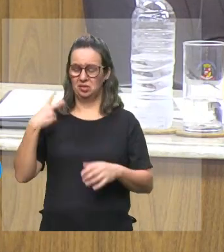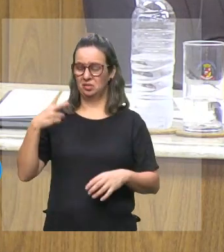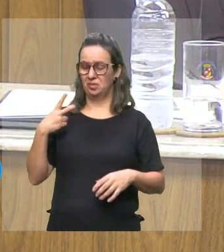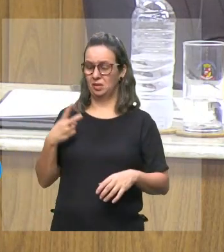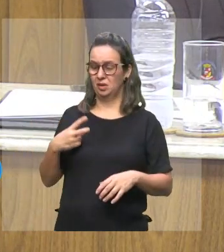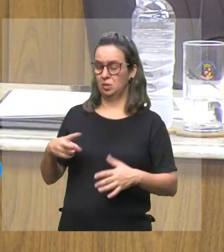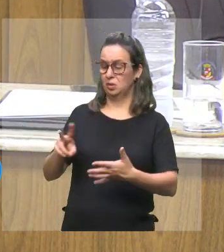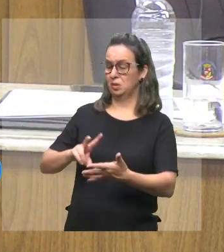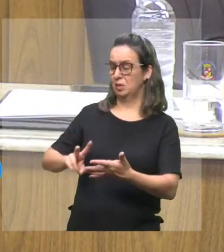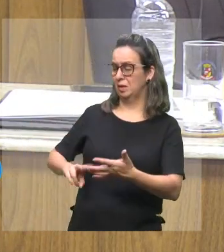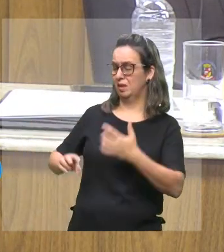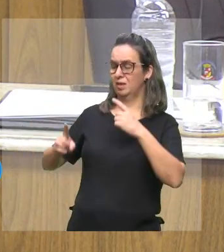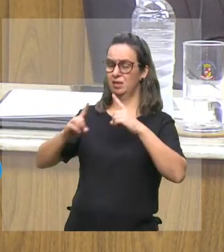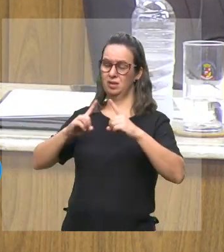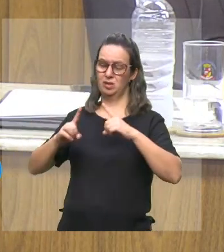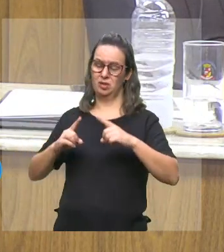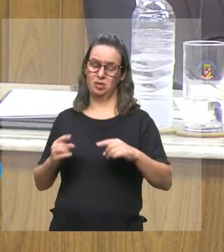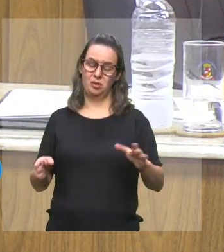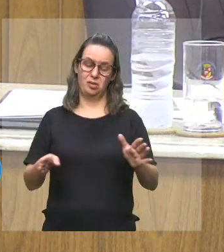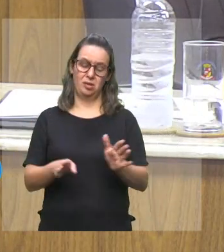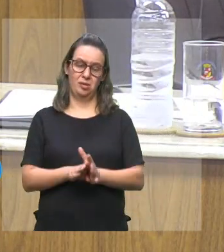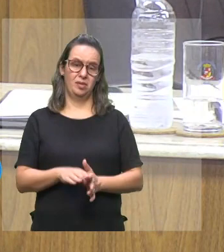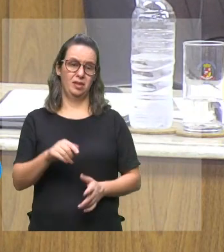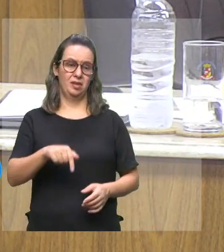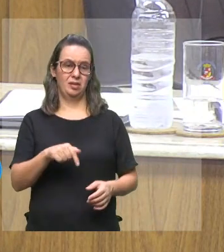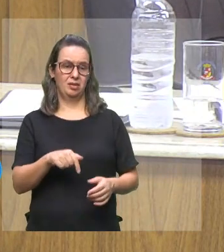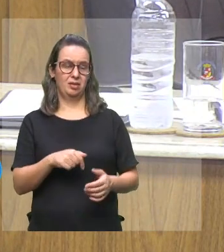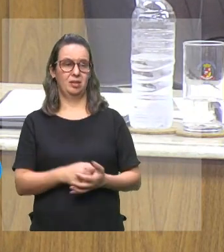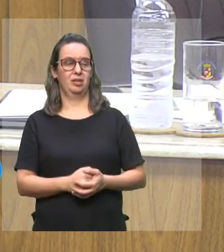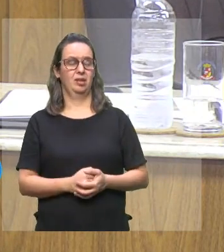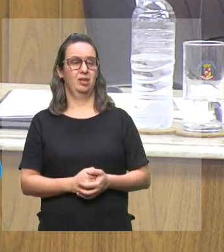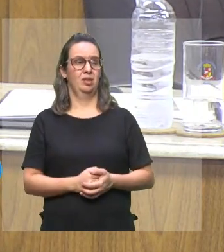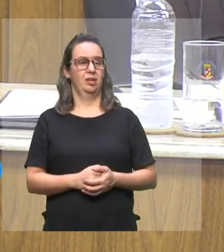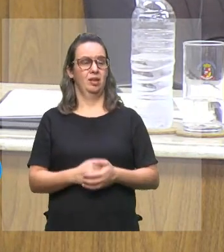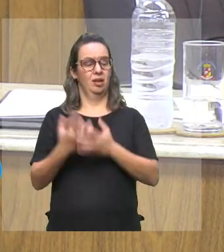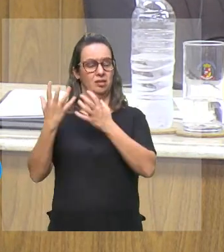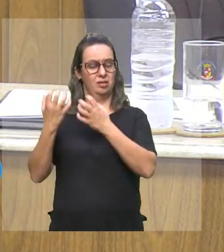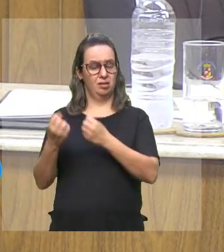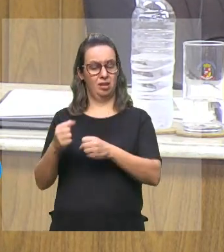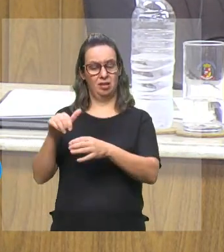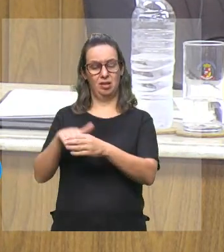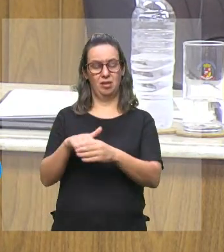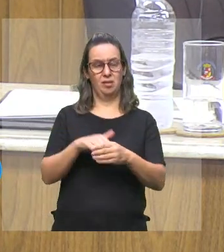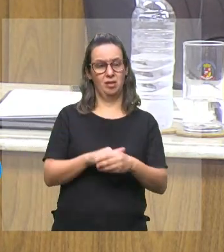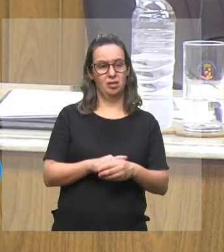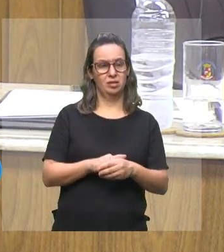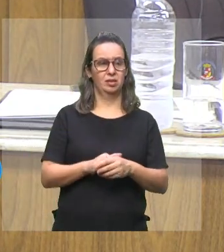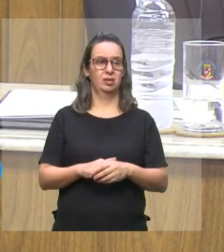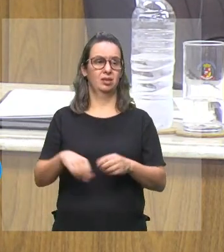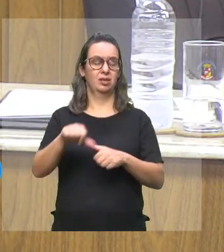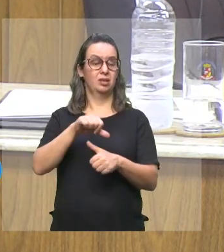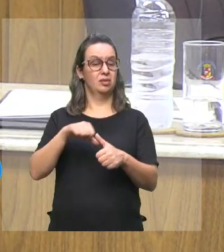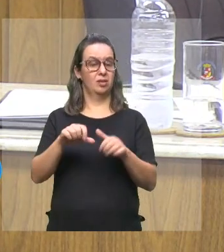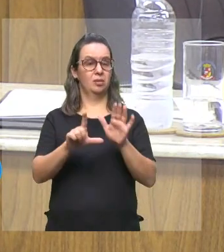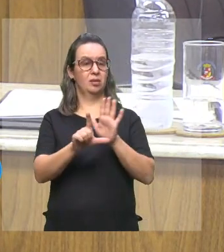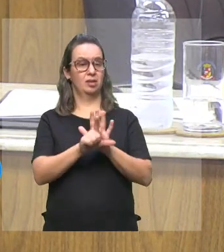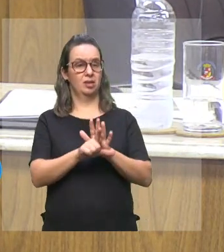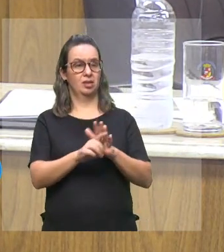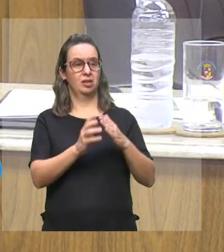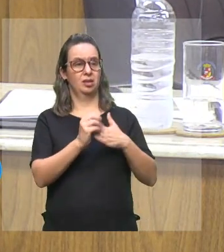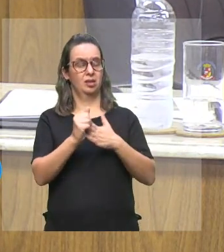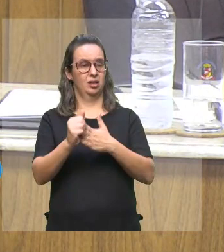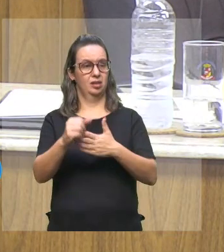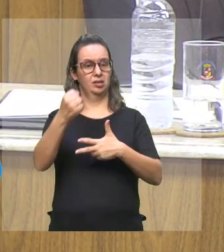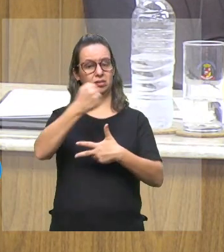a gente traz para o plenário, aprova, vira lei, muitas vezes leva essa discussão para o judiciário, E aí a gente vê o